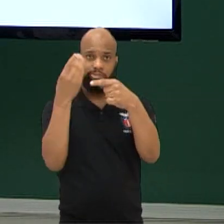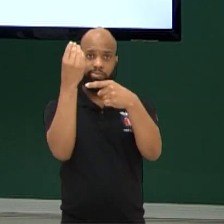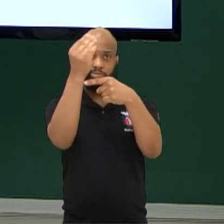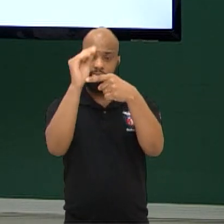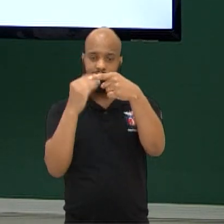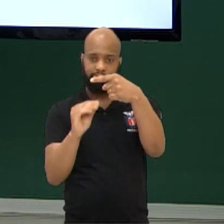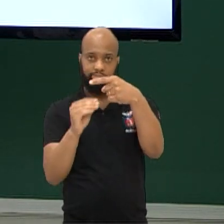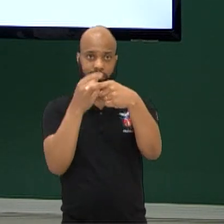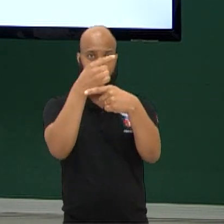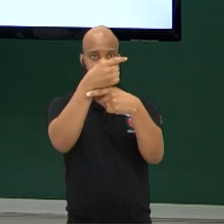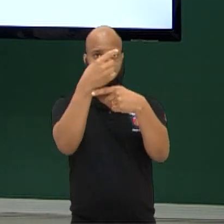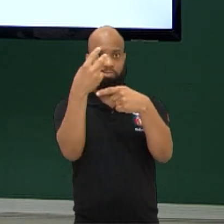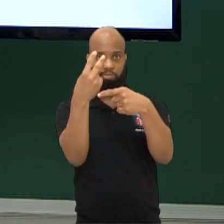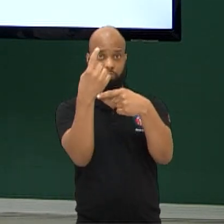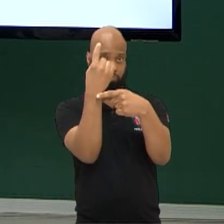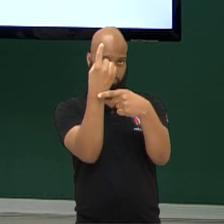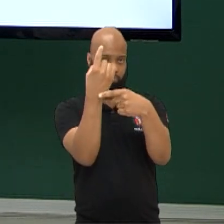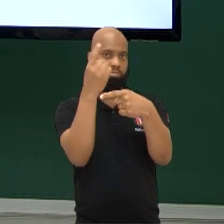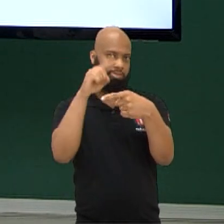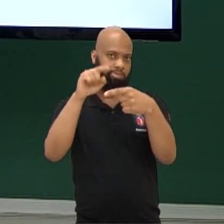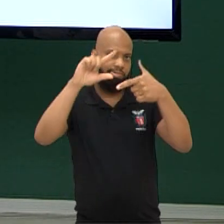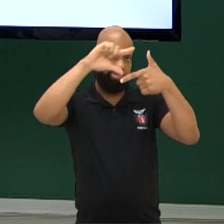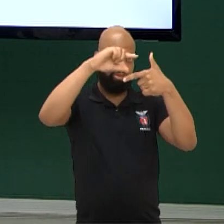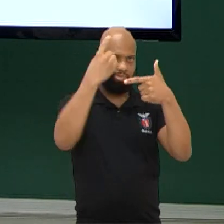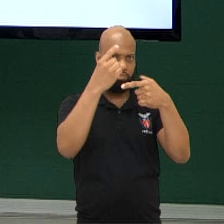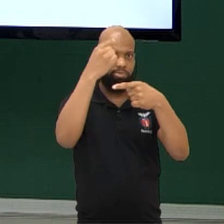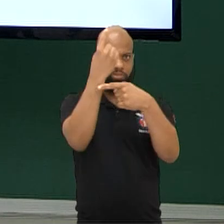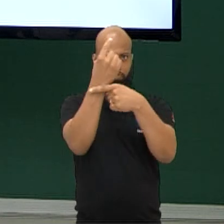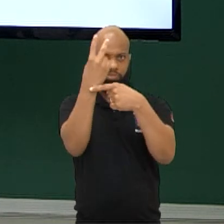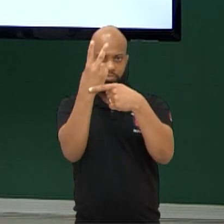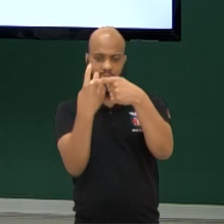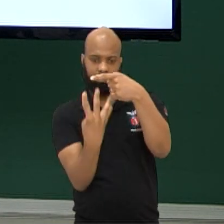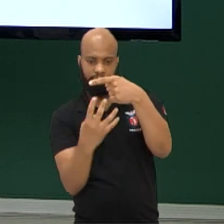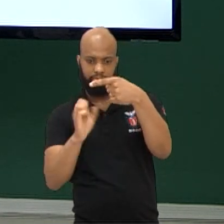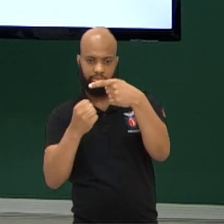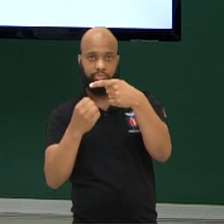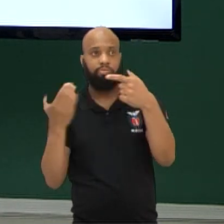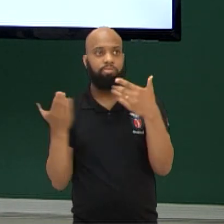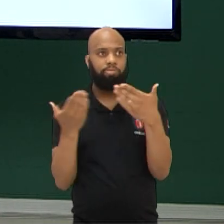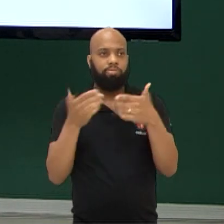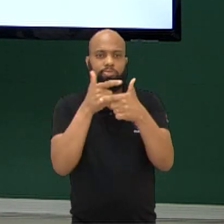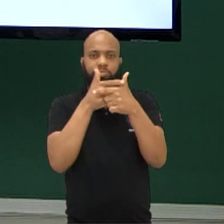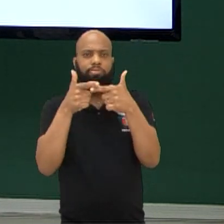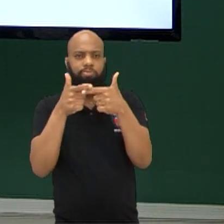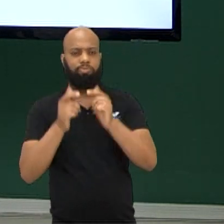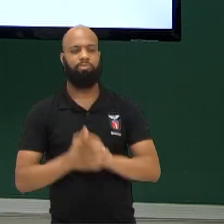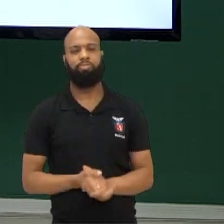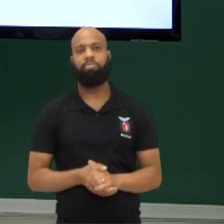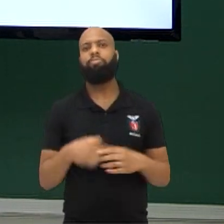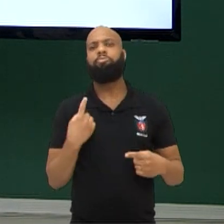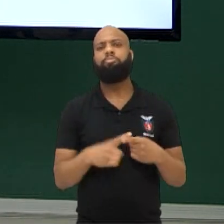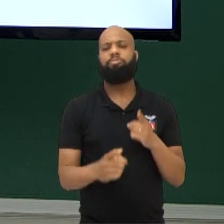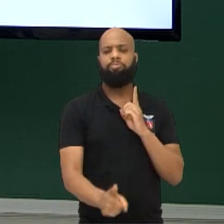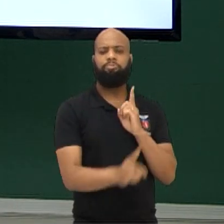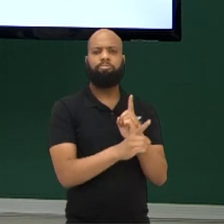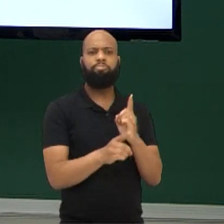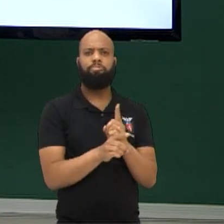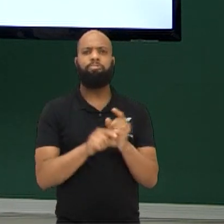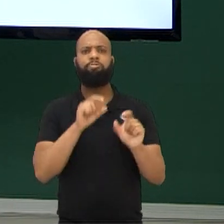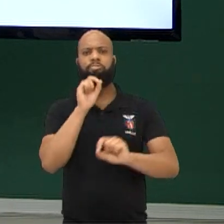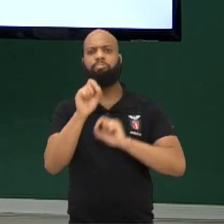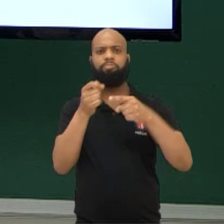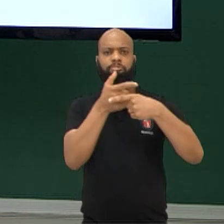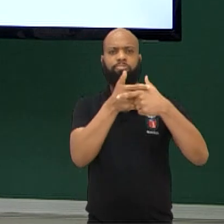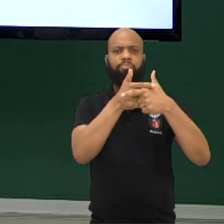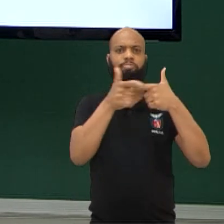retângulo 1, 48 do retângulo 2. Para eu achar essa razão que ele pede aqui,